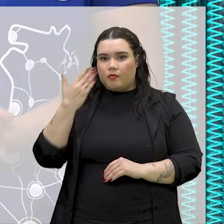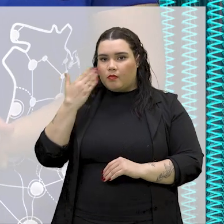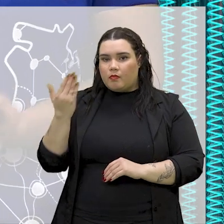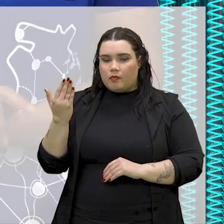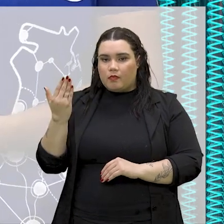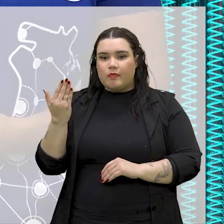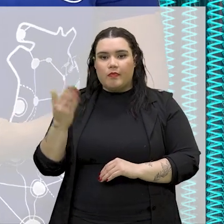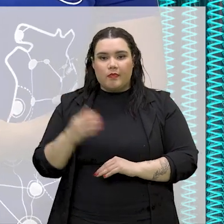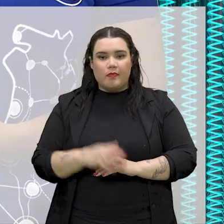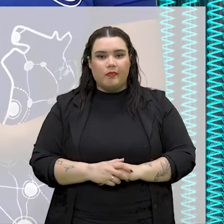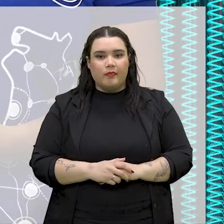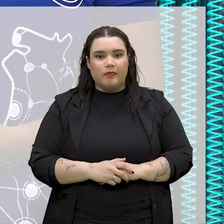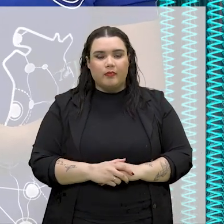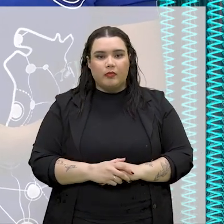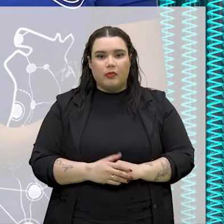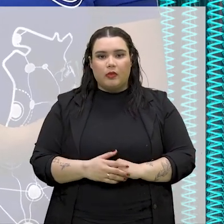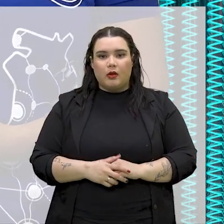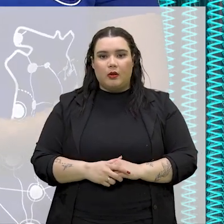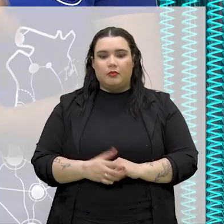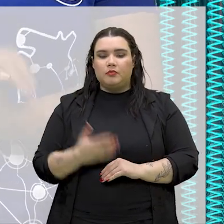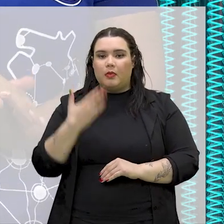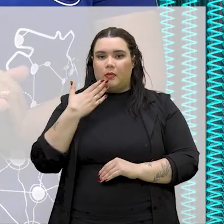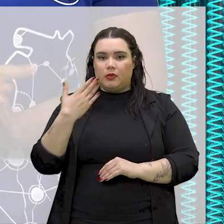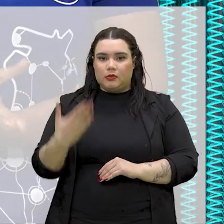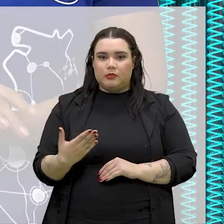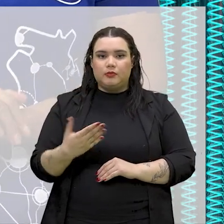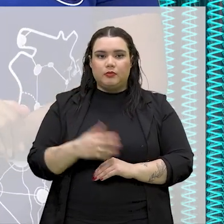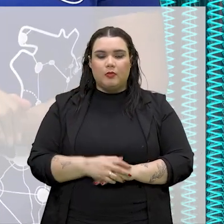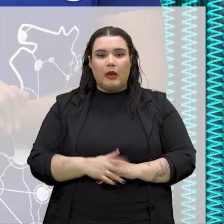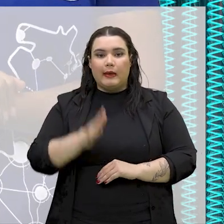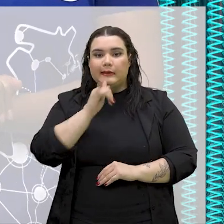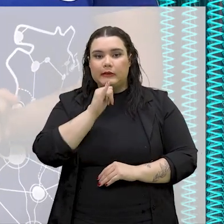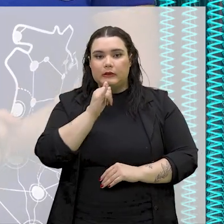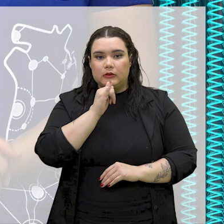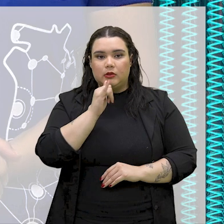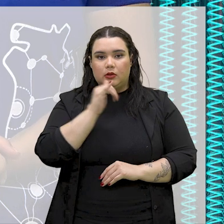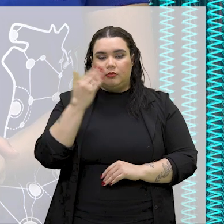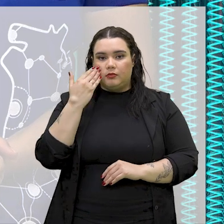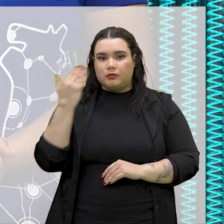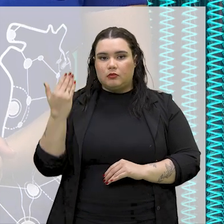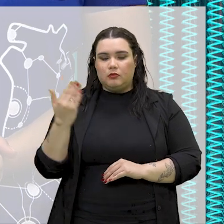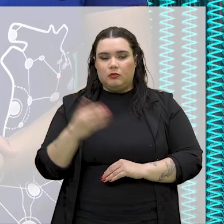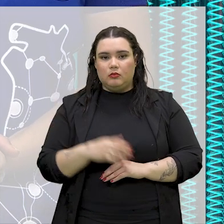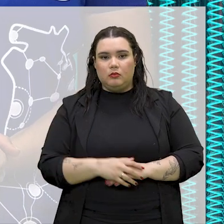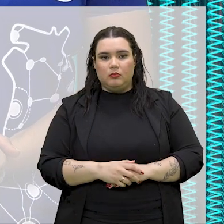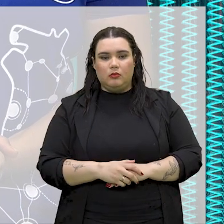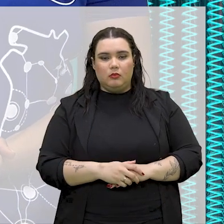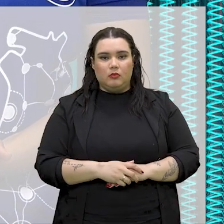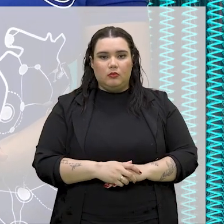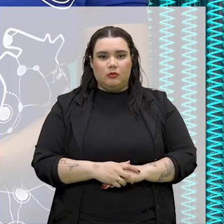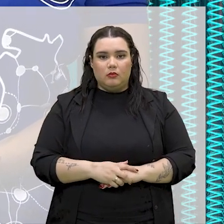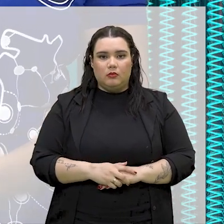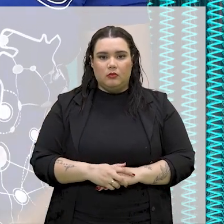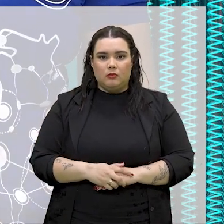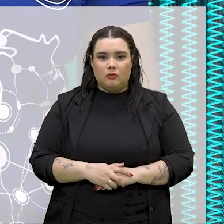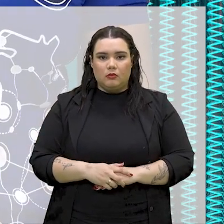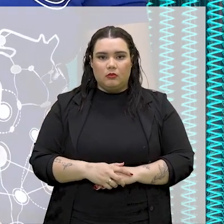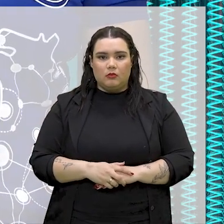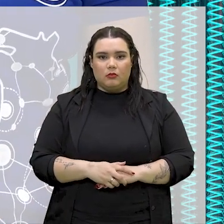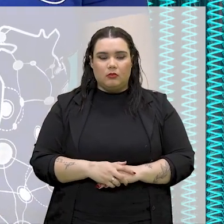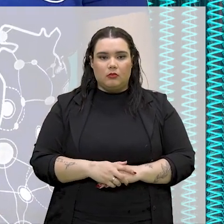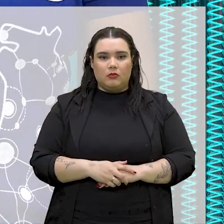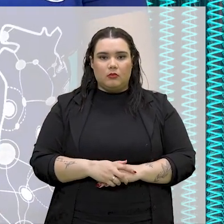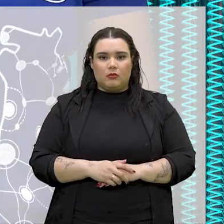Aqui. Então, pedidos também. Vamos aos exemplos. Can you do me a favor? Can you do me a